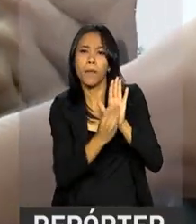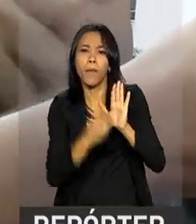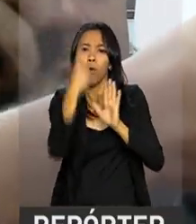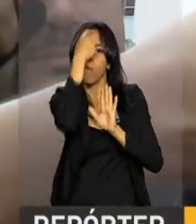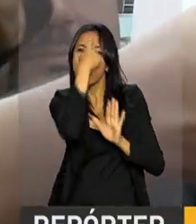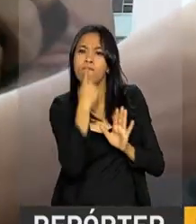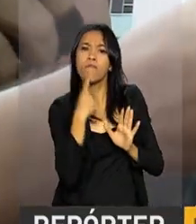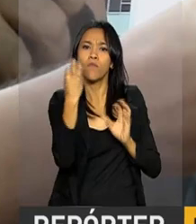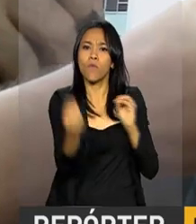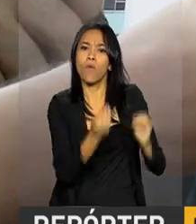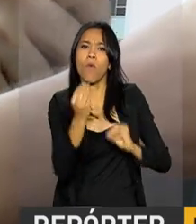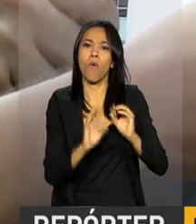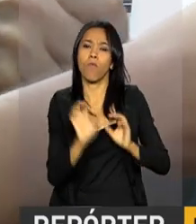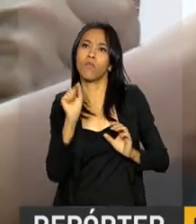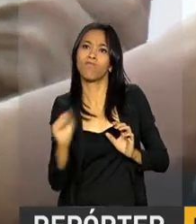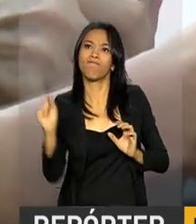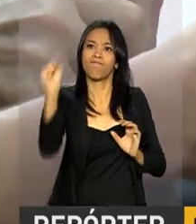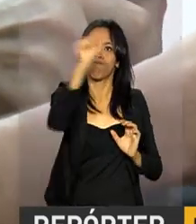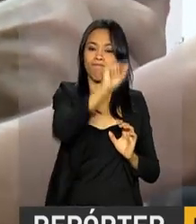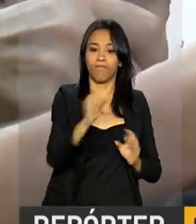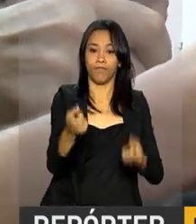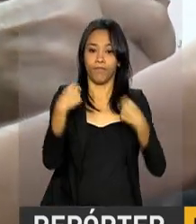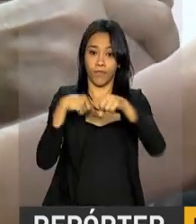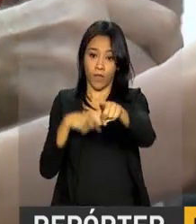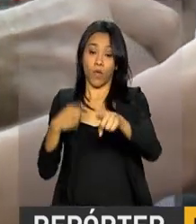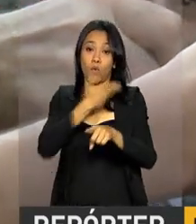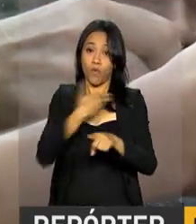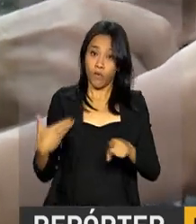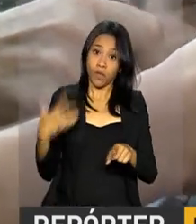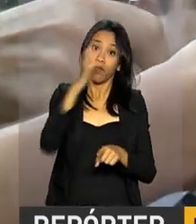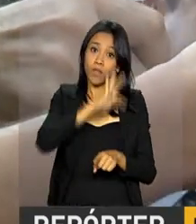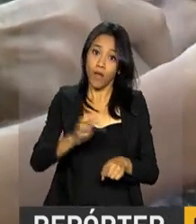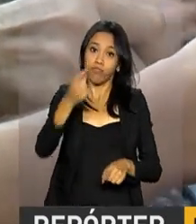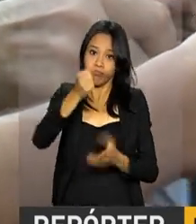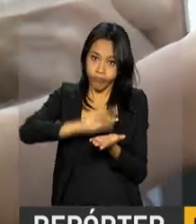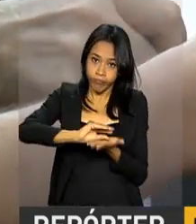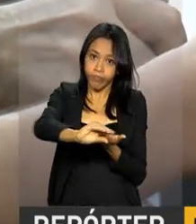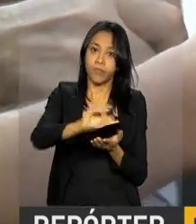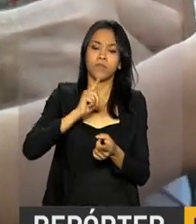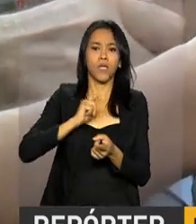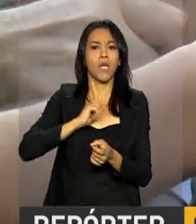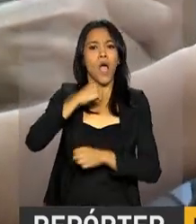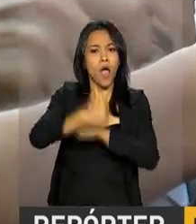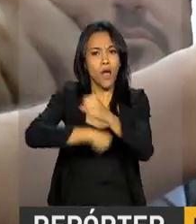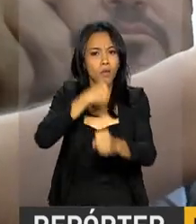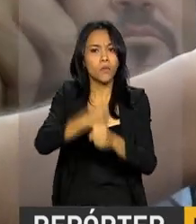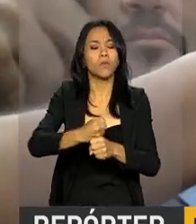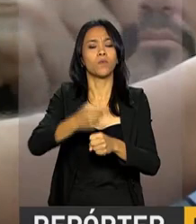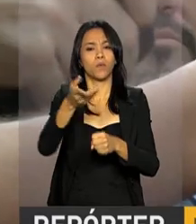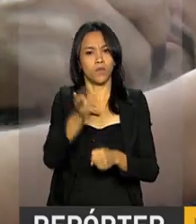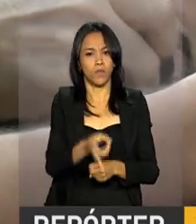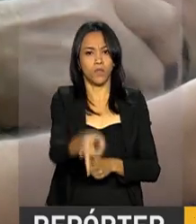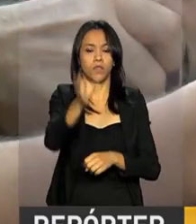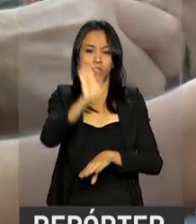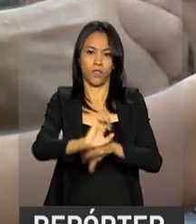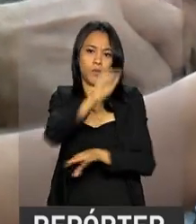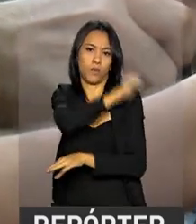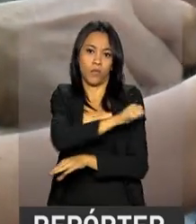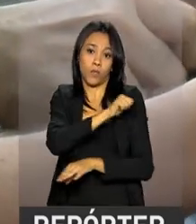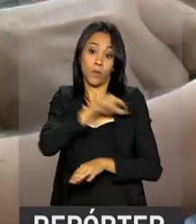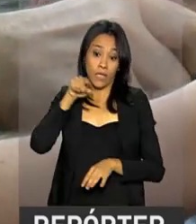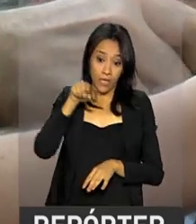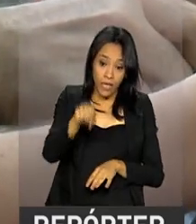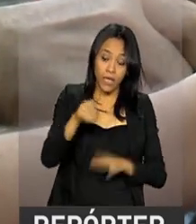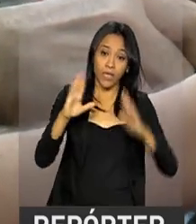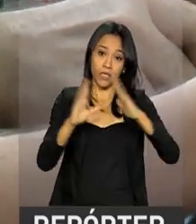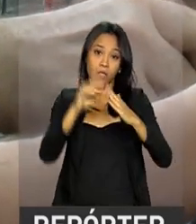3 bilhões e meio de reais anualmente na rede de hospitais federais do rio de janeiro pretende que essa rede produza mais